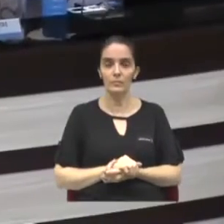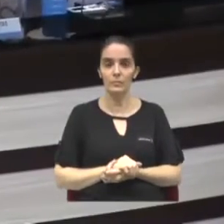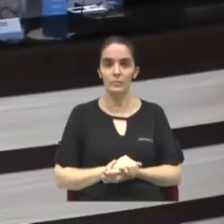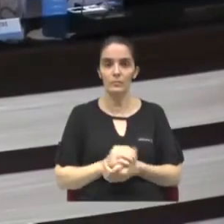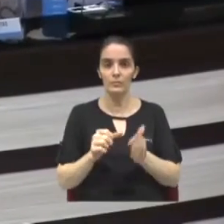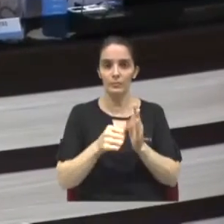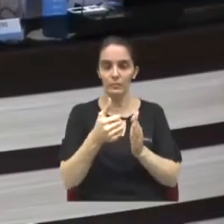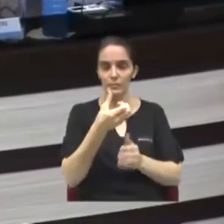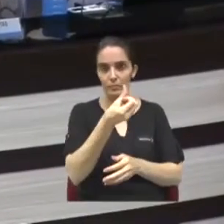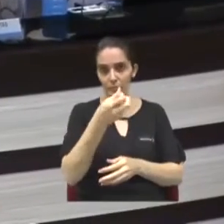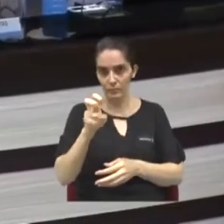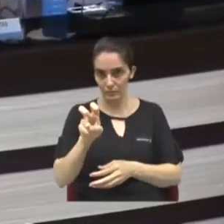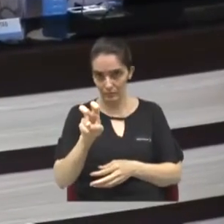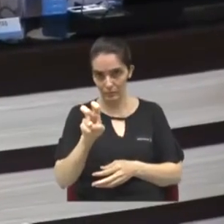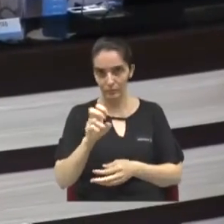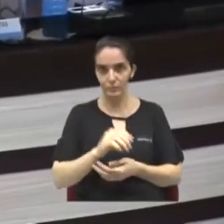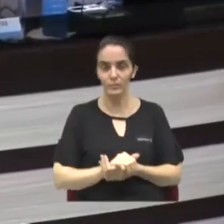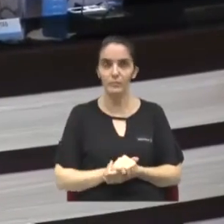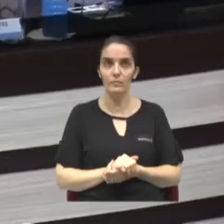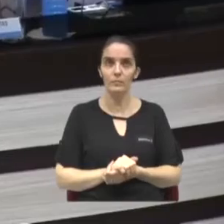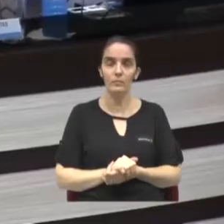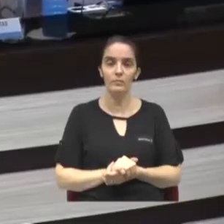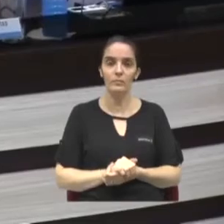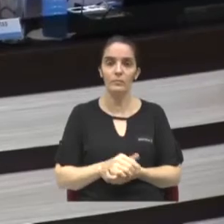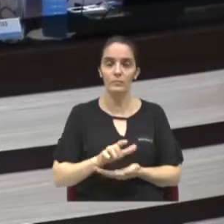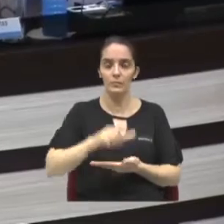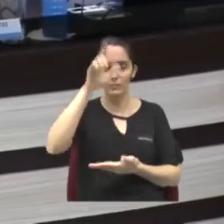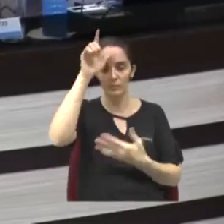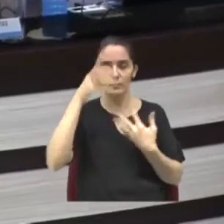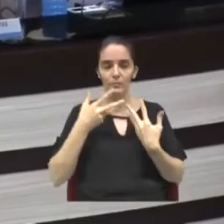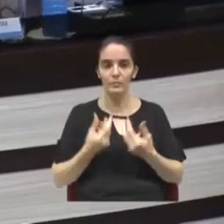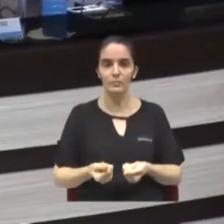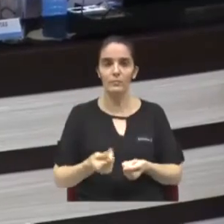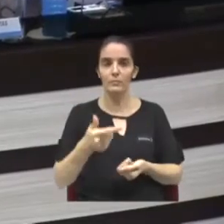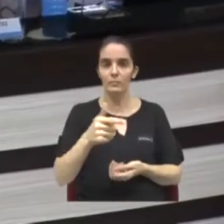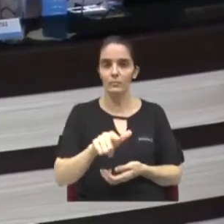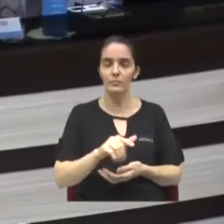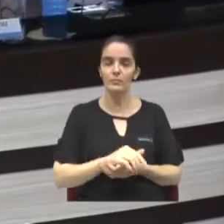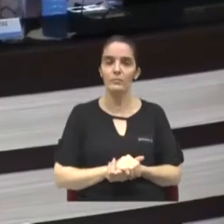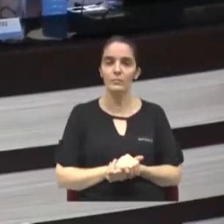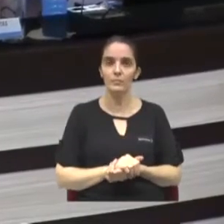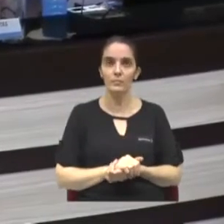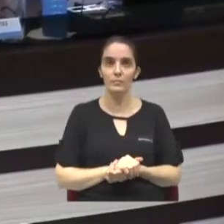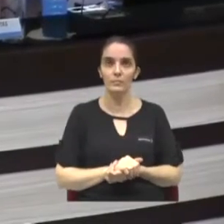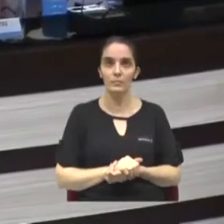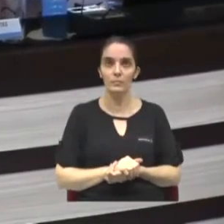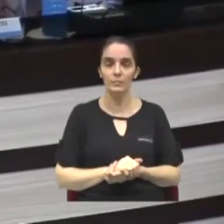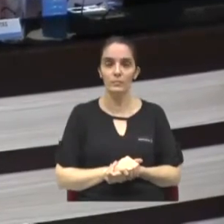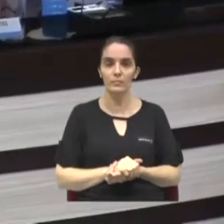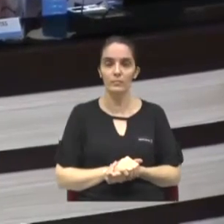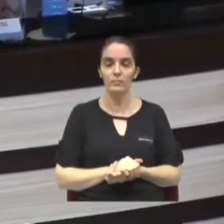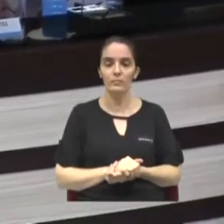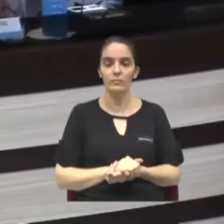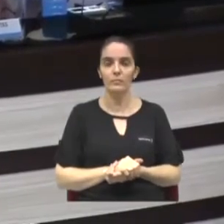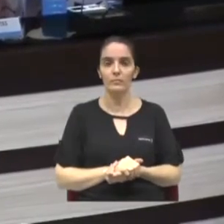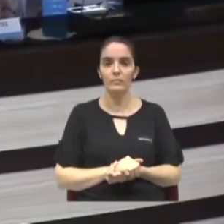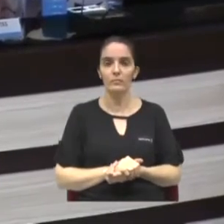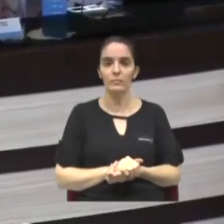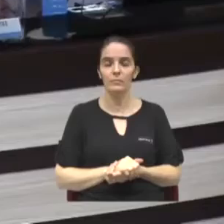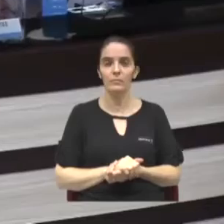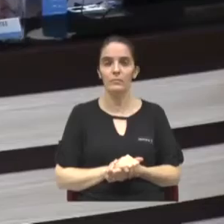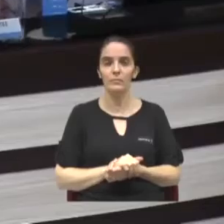Primeiro a 65. Obrigado. Precisamos da anuência dos líderes novamente para podermos inversão de pauta para lermos a